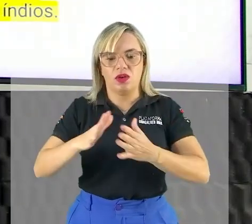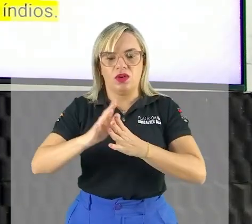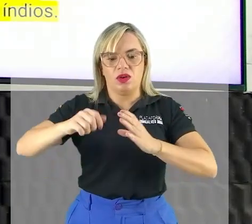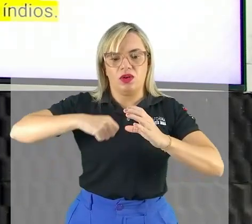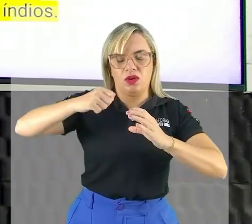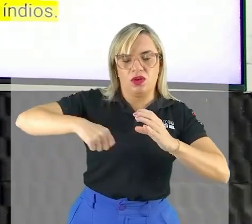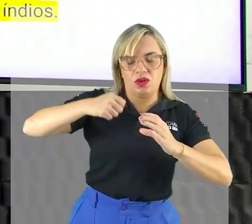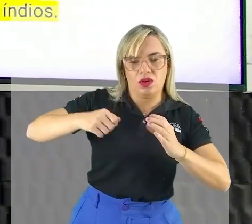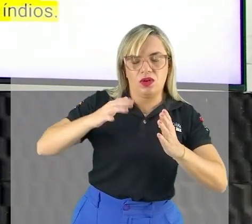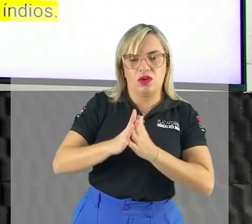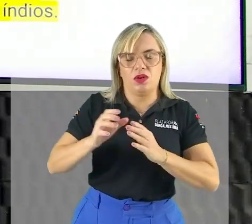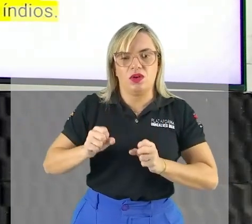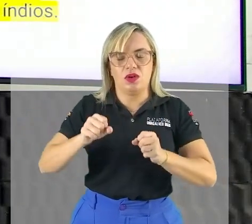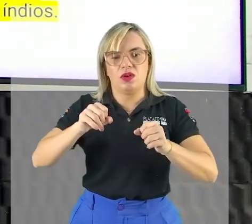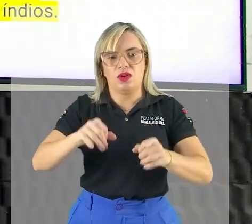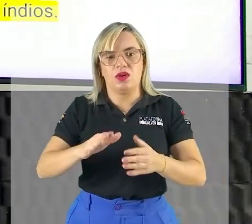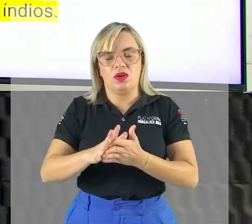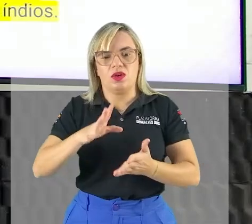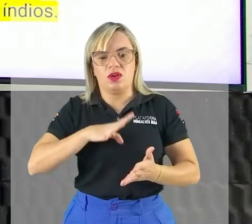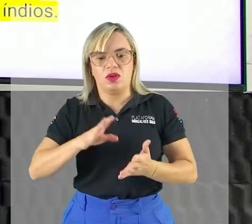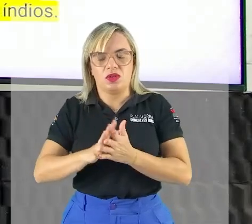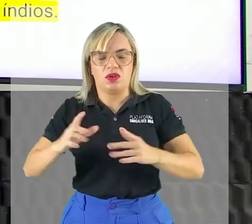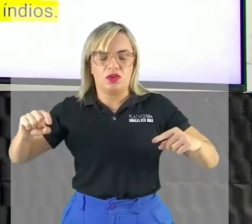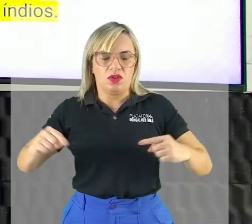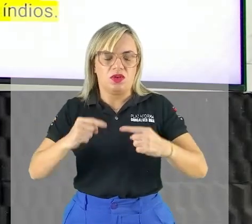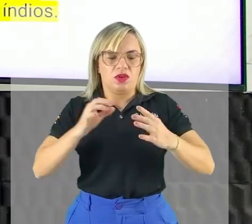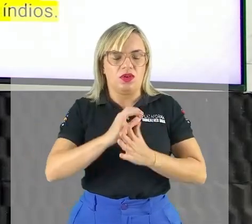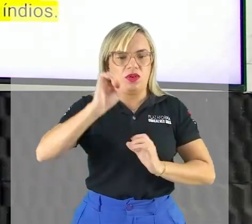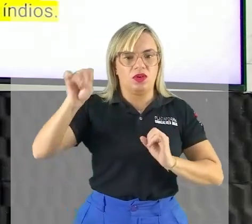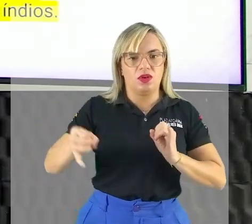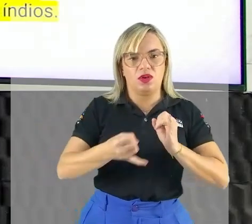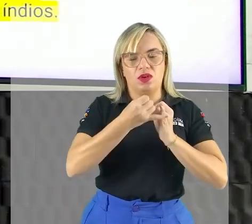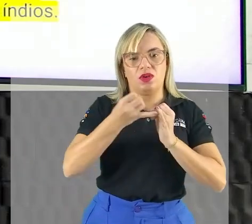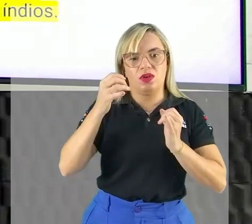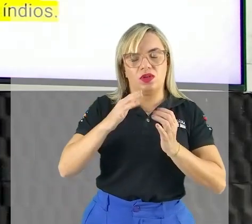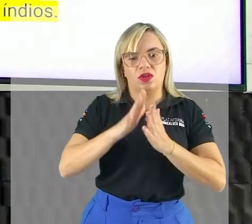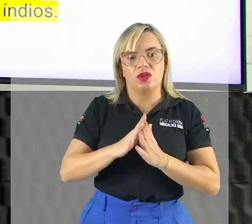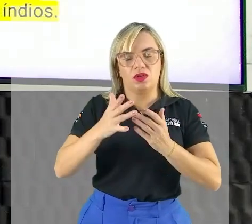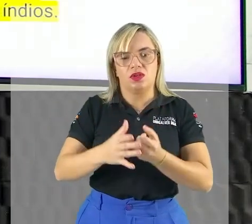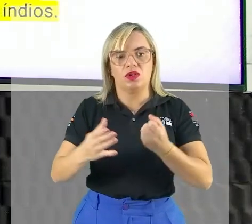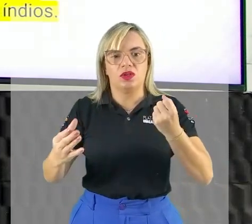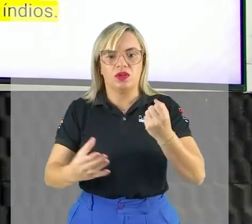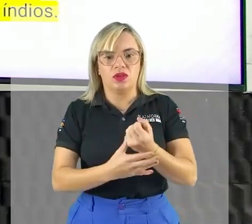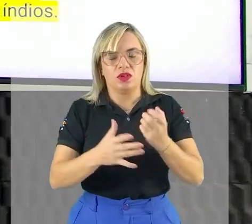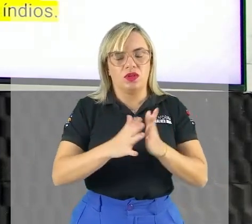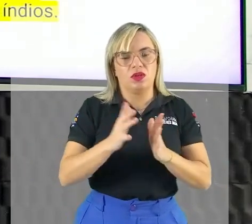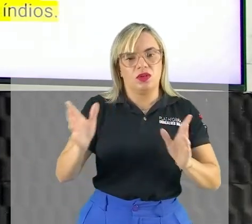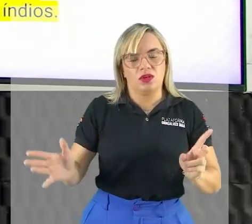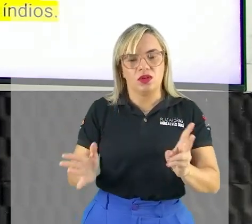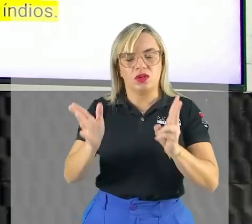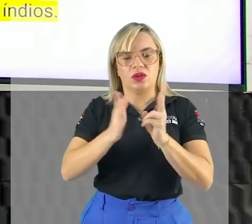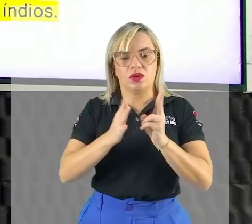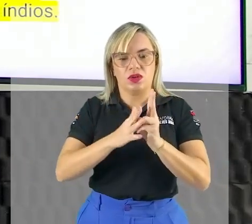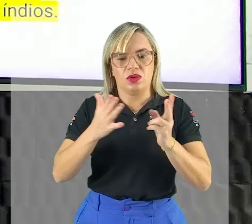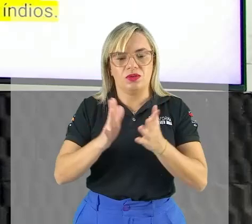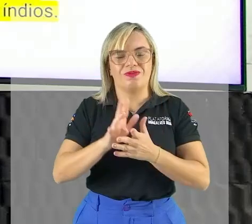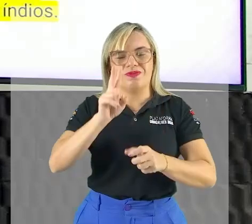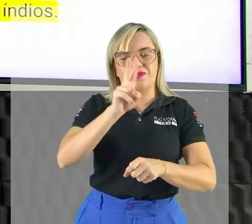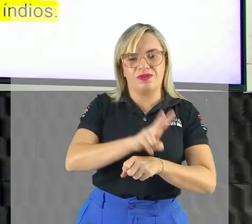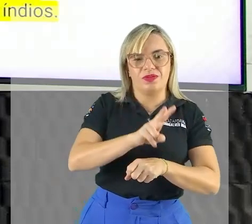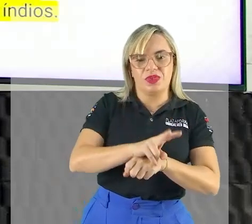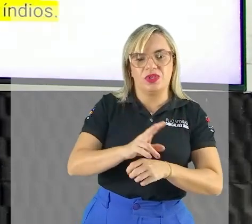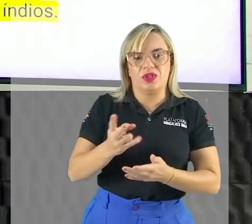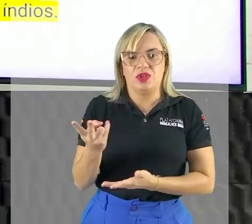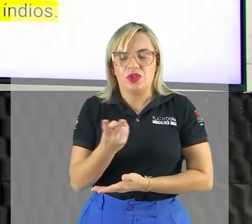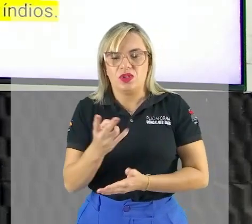que os colonos estavam contra os Jesuítas por conta da tentativa de proteção e utilização do indígenas então esses são